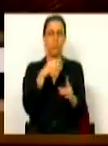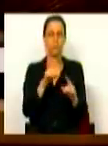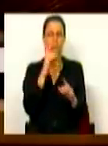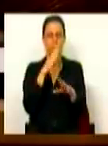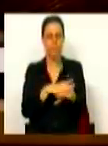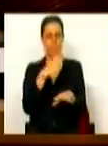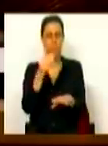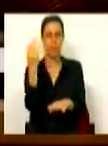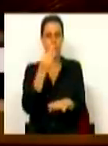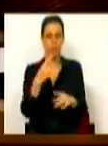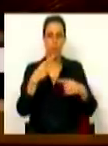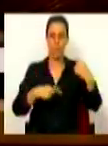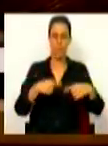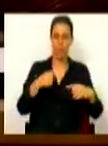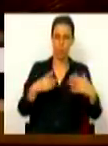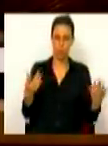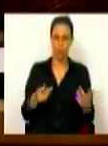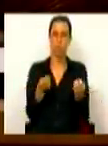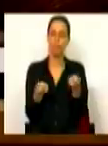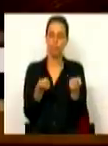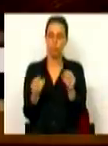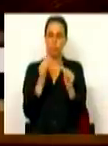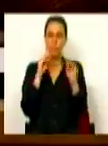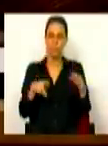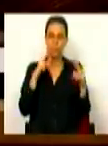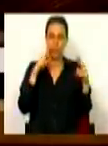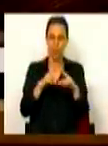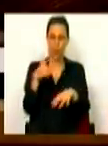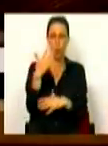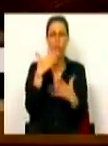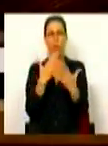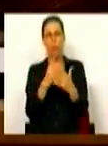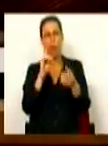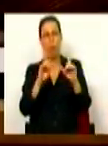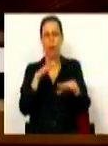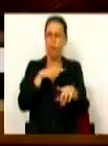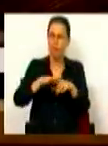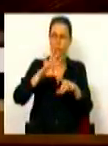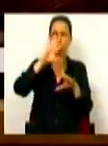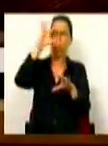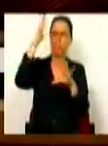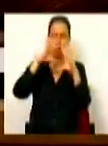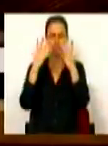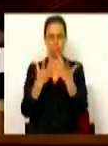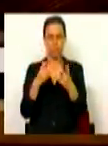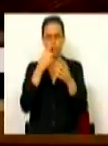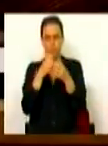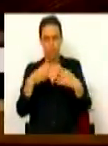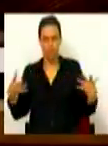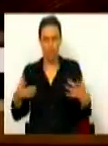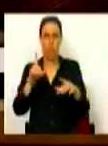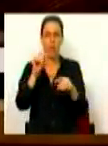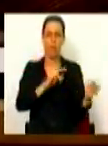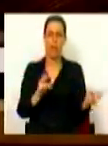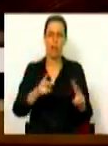mais tarde no Porto e em Matosinhos, organizava simpósios sobre os impactos planetários do crescimento demográfico e das